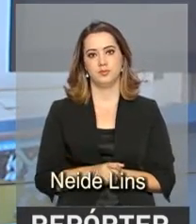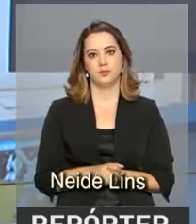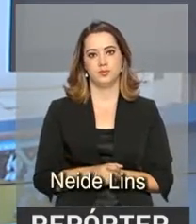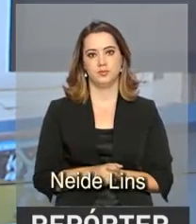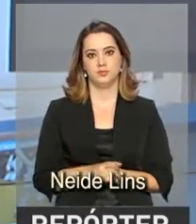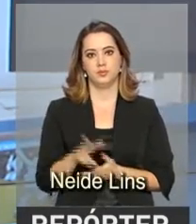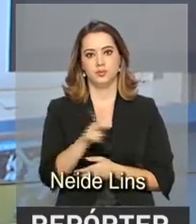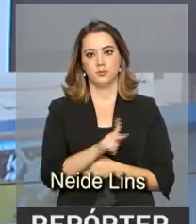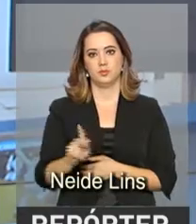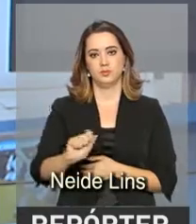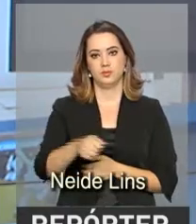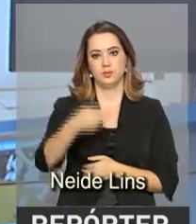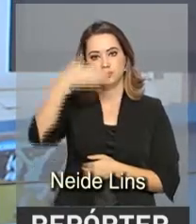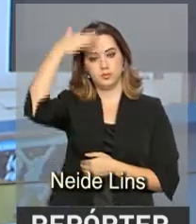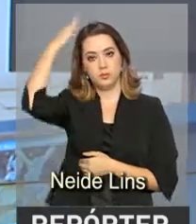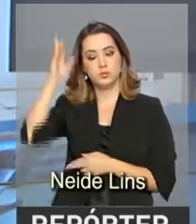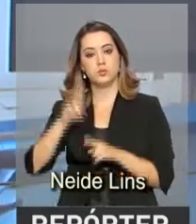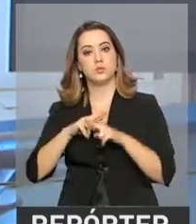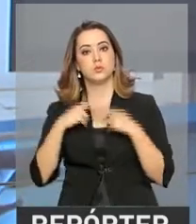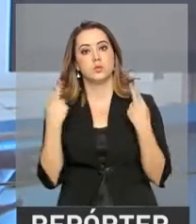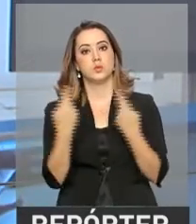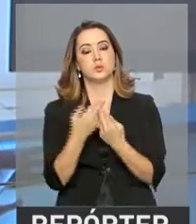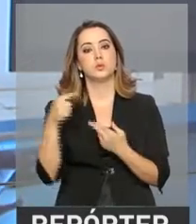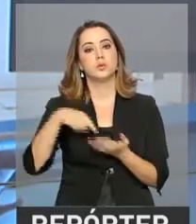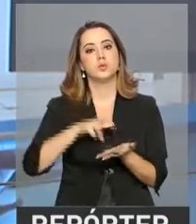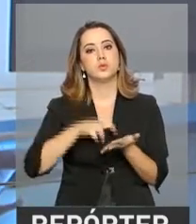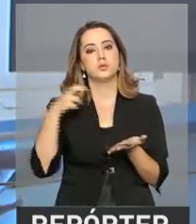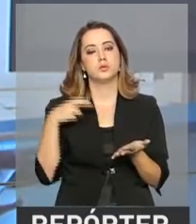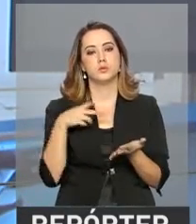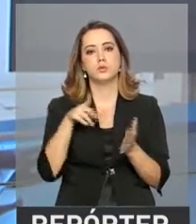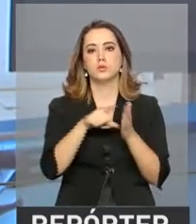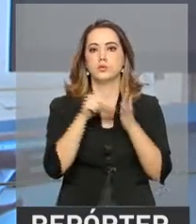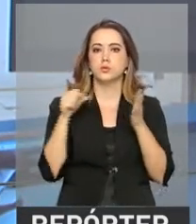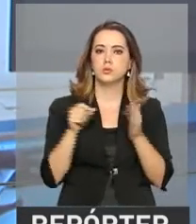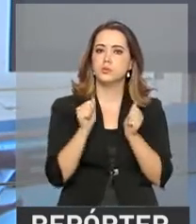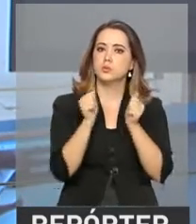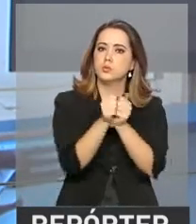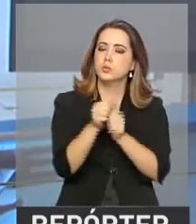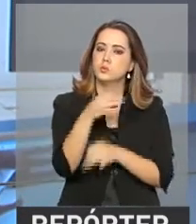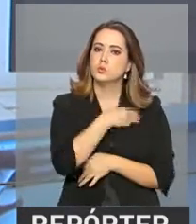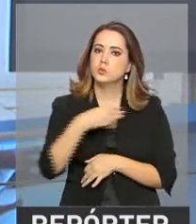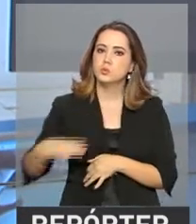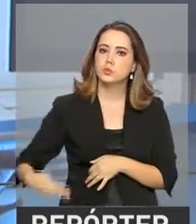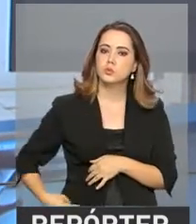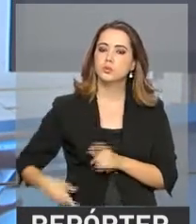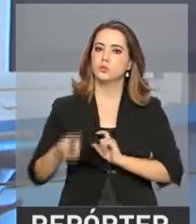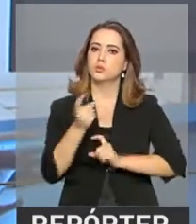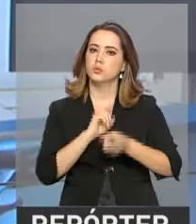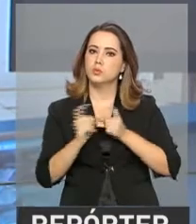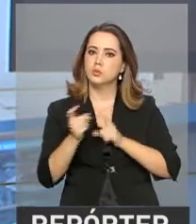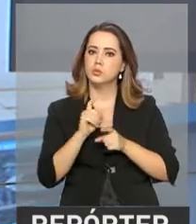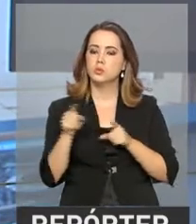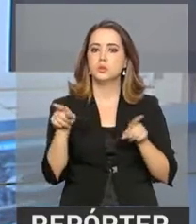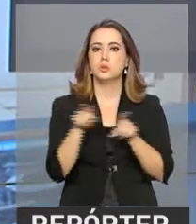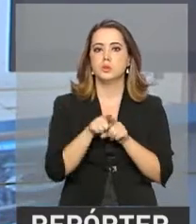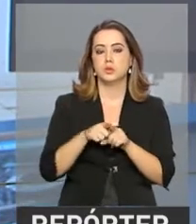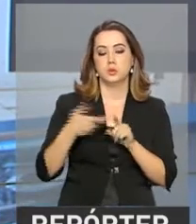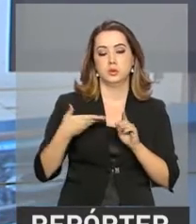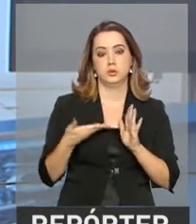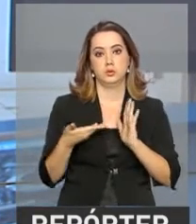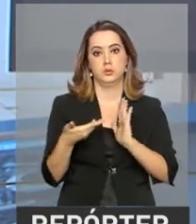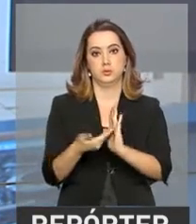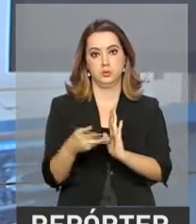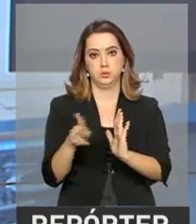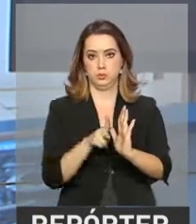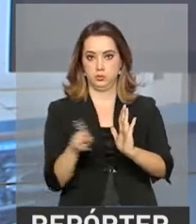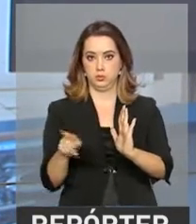presidente michel temer se reuniu esta manhã no palácio do planalto com o ministro da fazenda henrique meirelles eo presidente da câmara dos deputados rodrigo maia